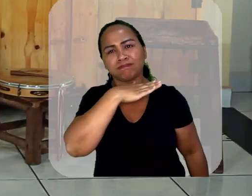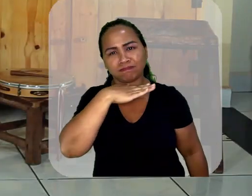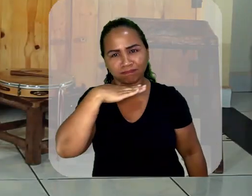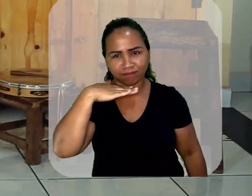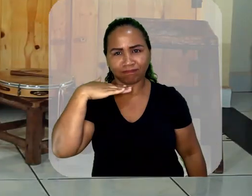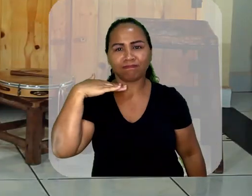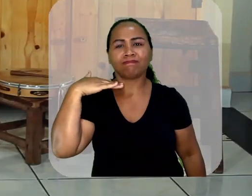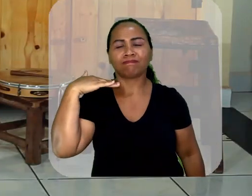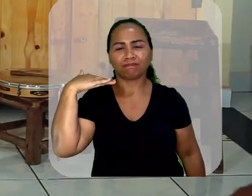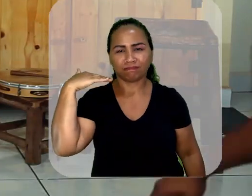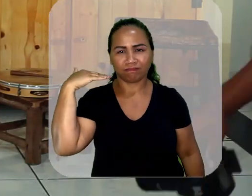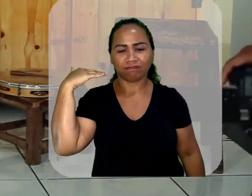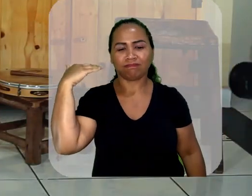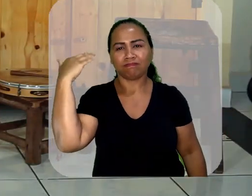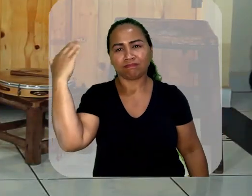morrer.